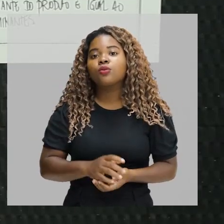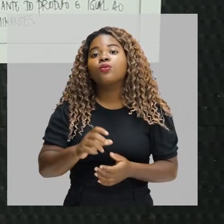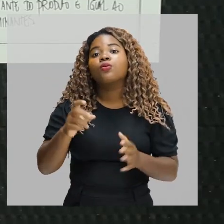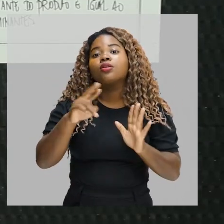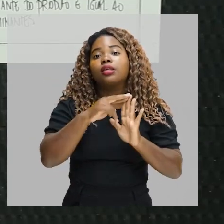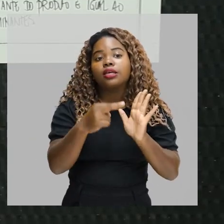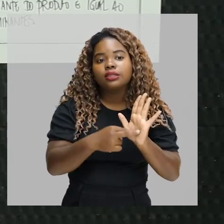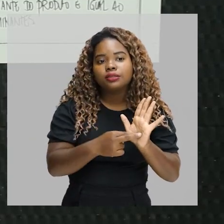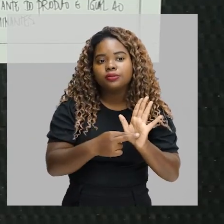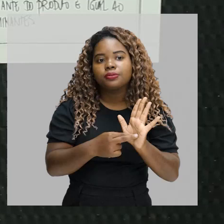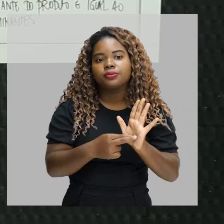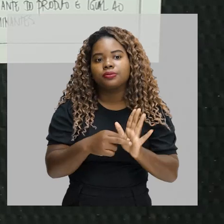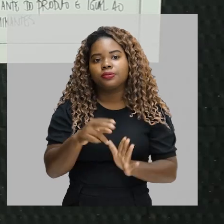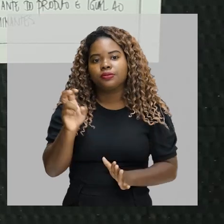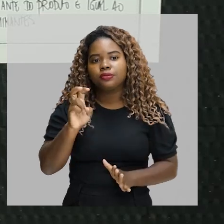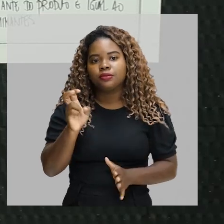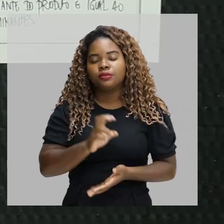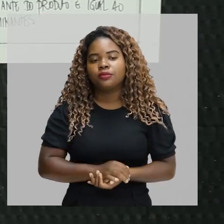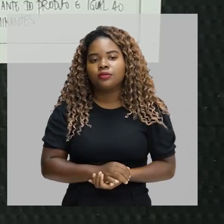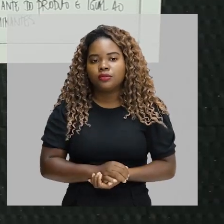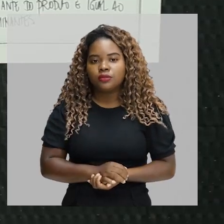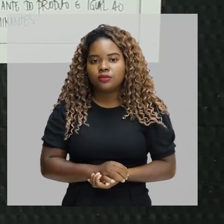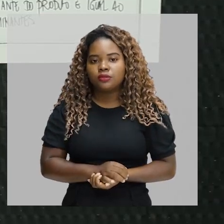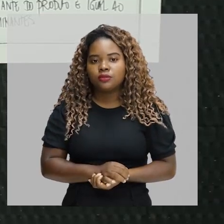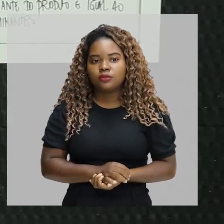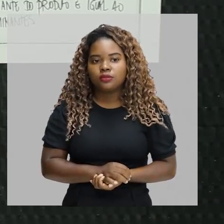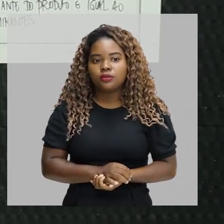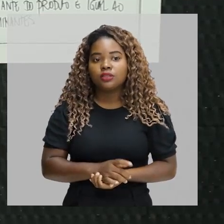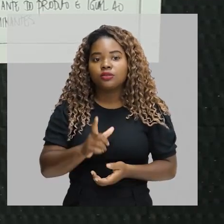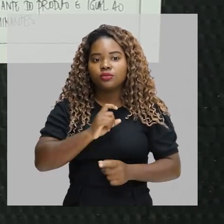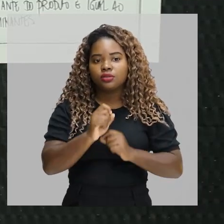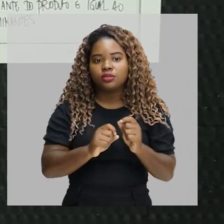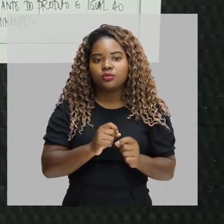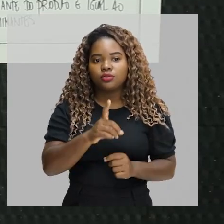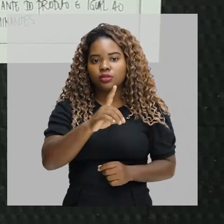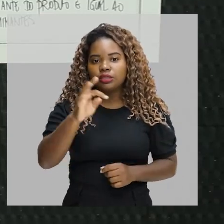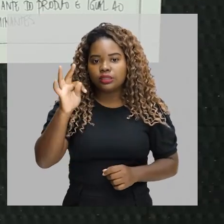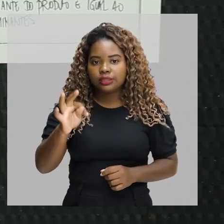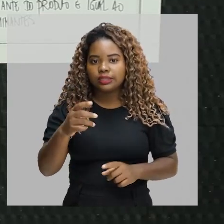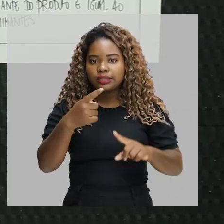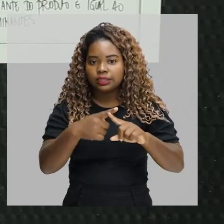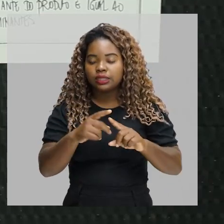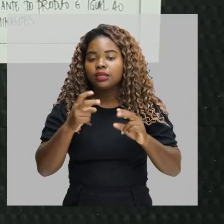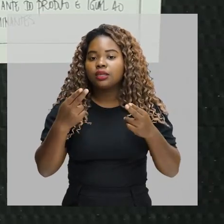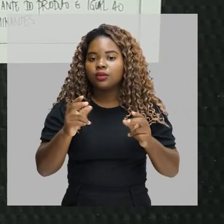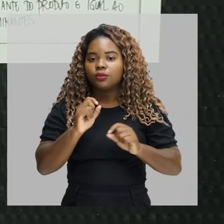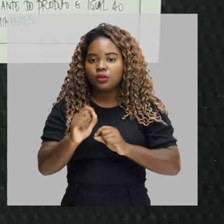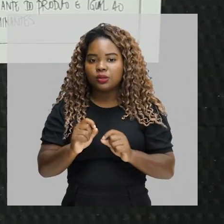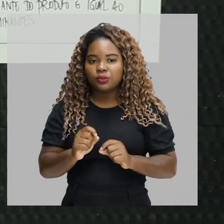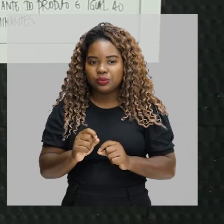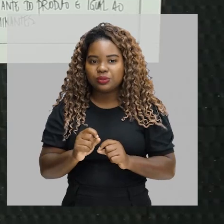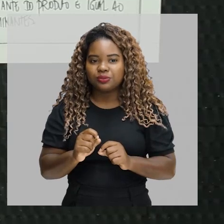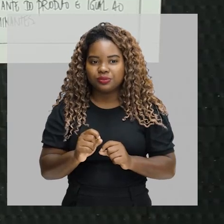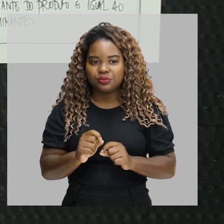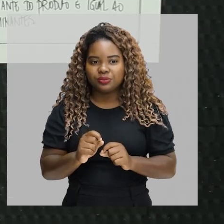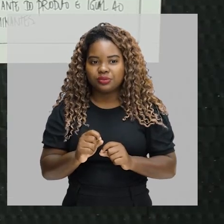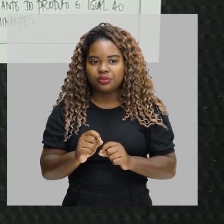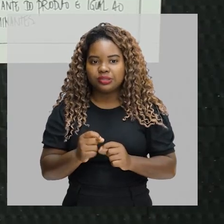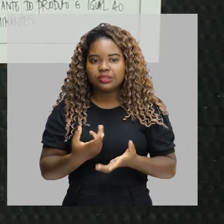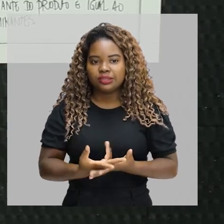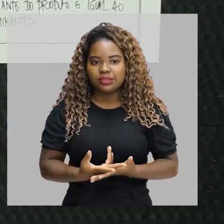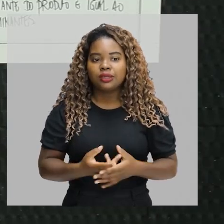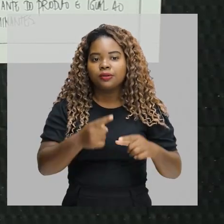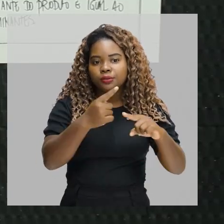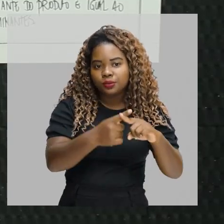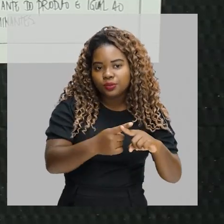duas matrizes de mesma ordem, o determinante do produto é igual ao produto dos determinantes. O que ele quer dizer